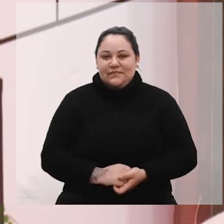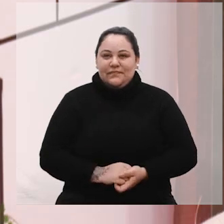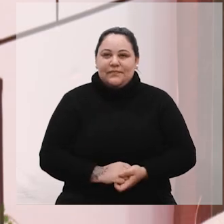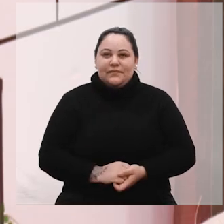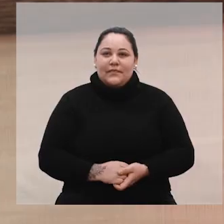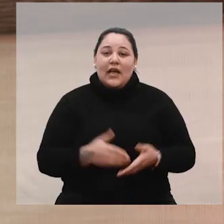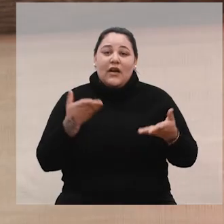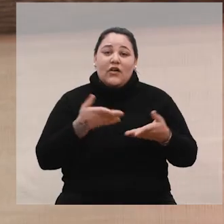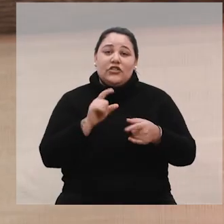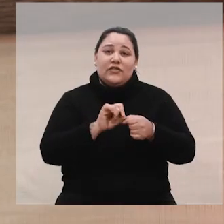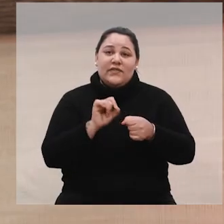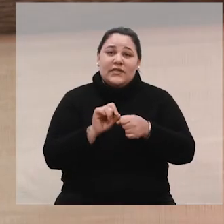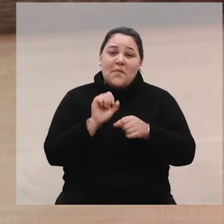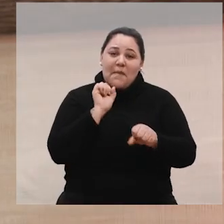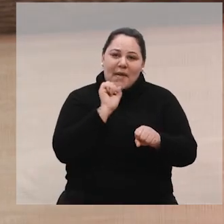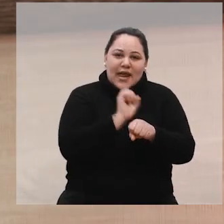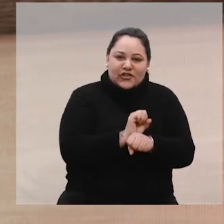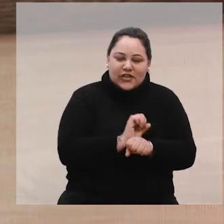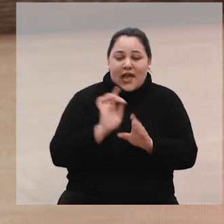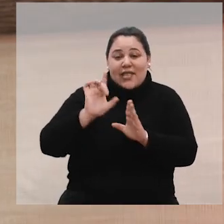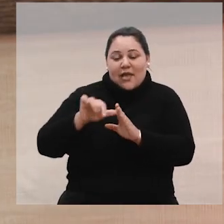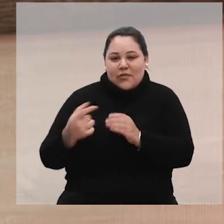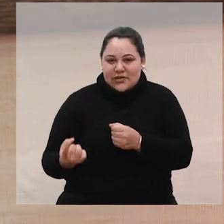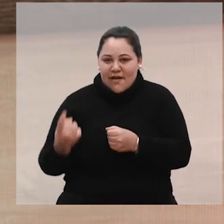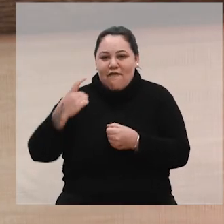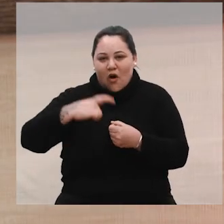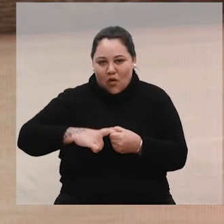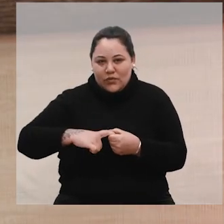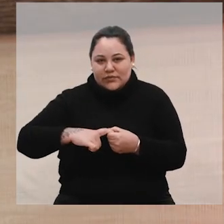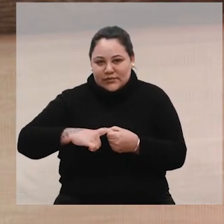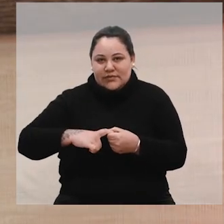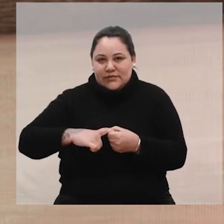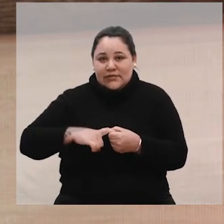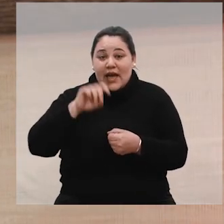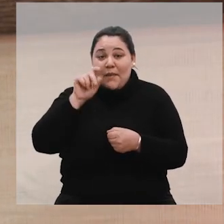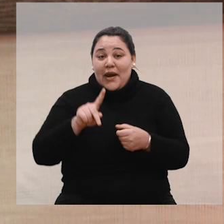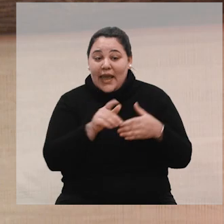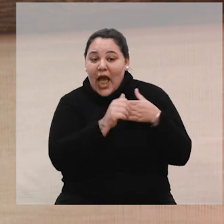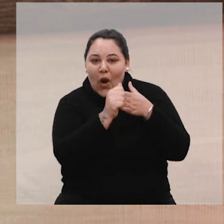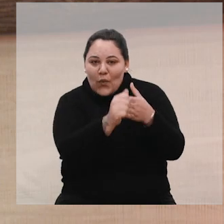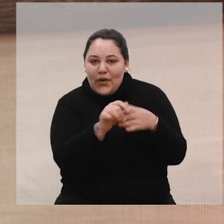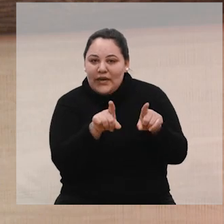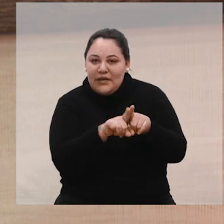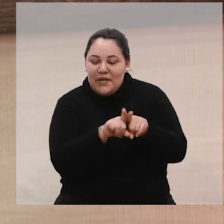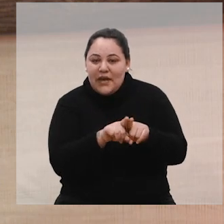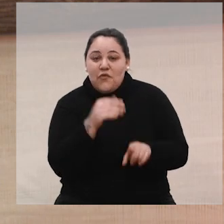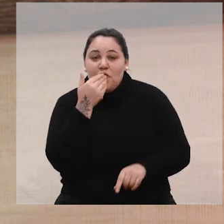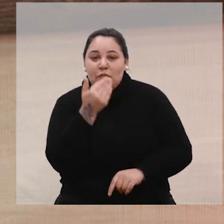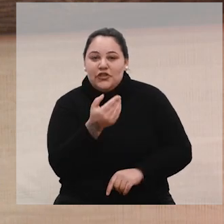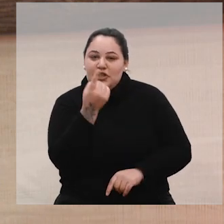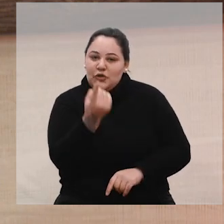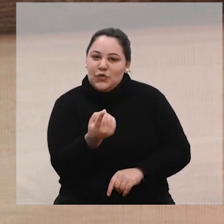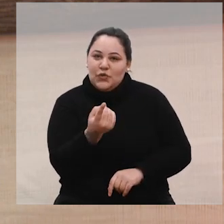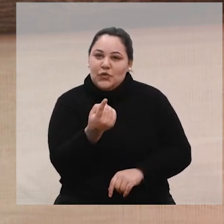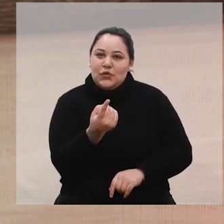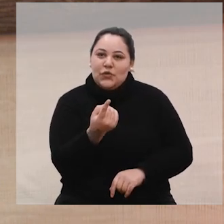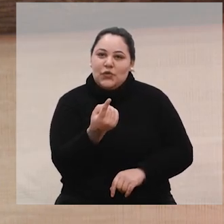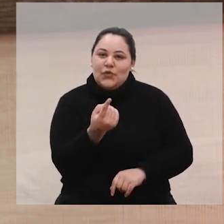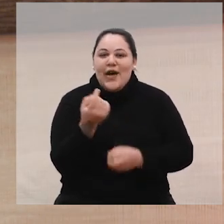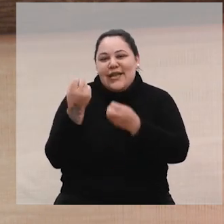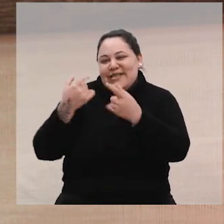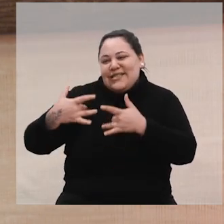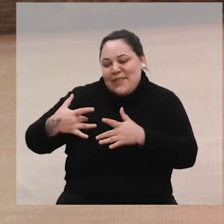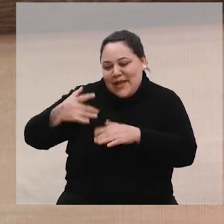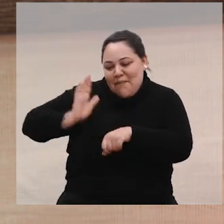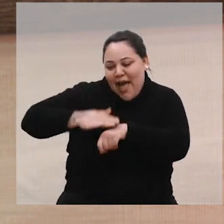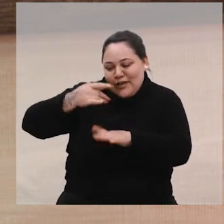viaja. Nós vamos fazer uma breve pausa, Morgana, e na volta... E para quem está nos acompanhando, eu vou pedir daí que tu